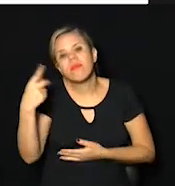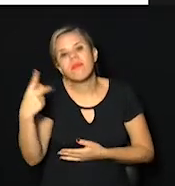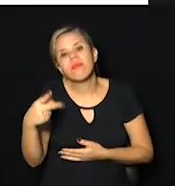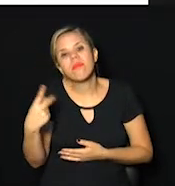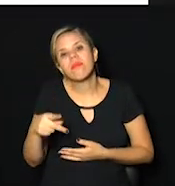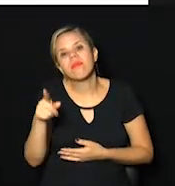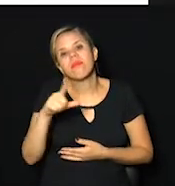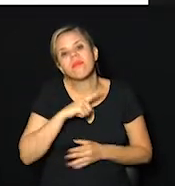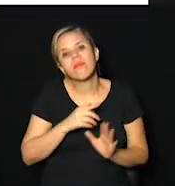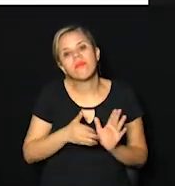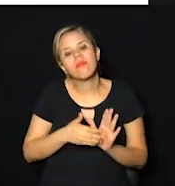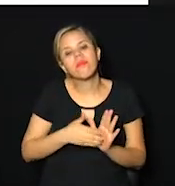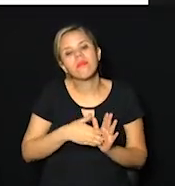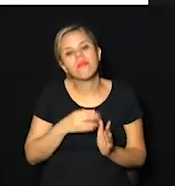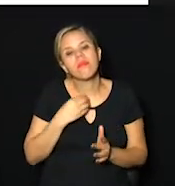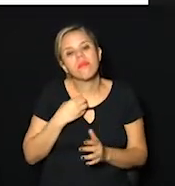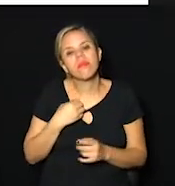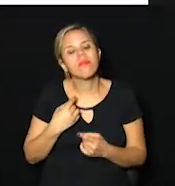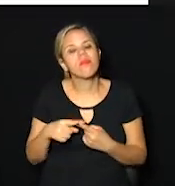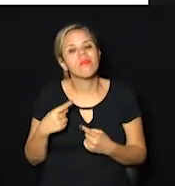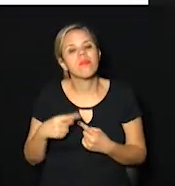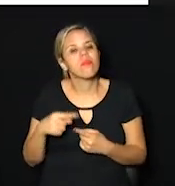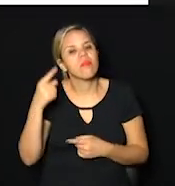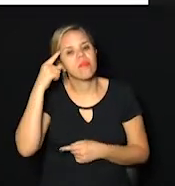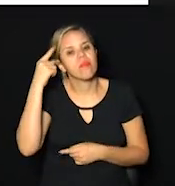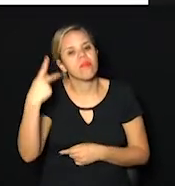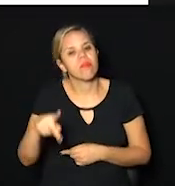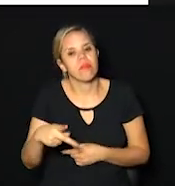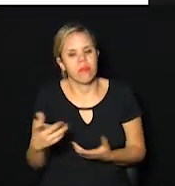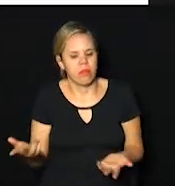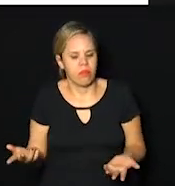você pretende. Por quê? Essas ideias têm que ser